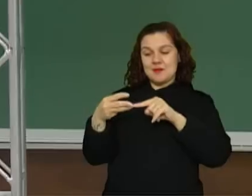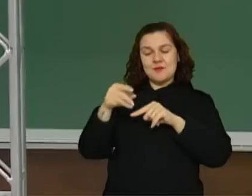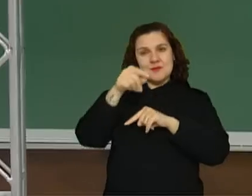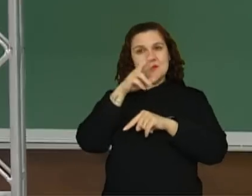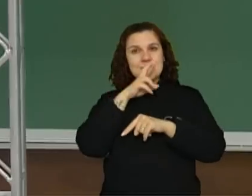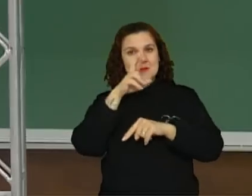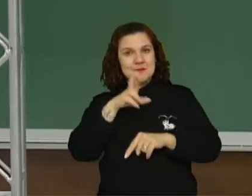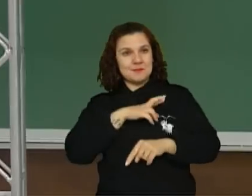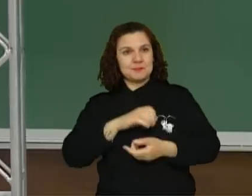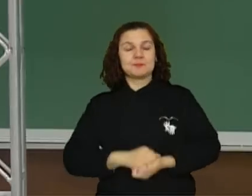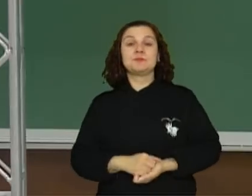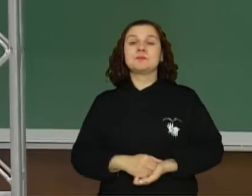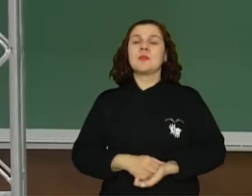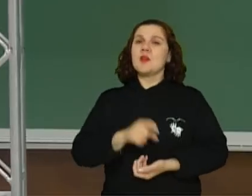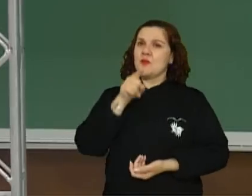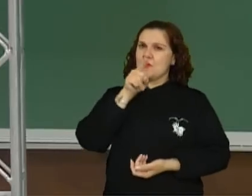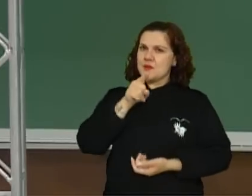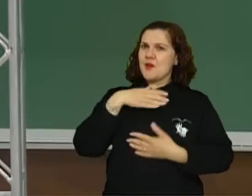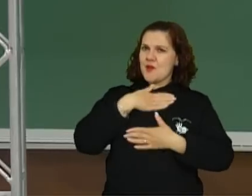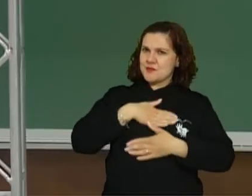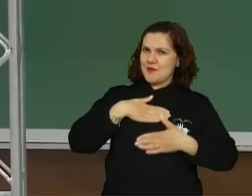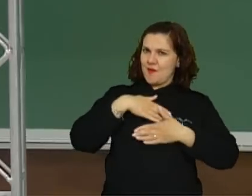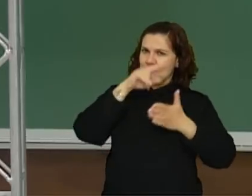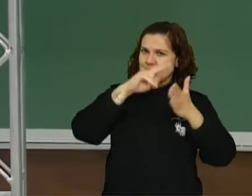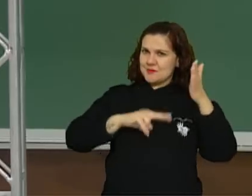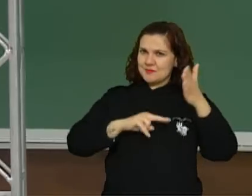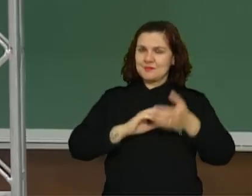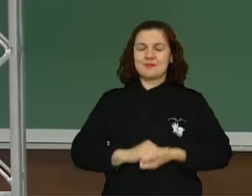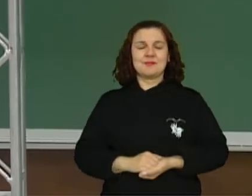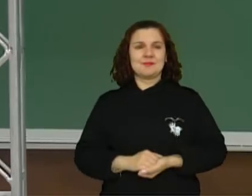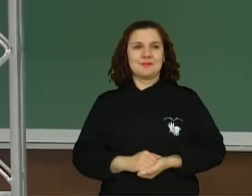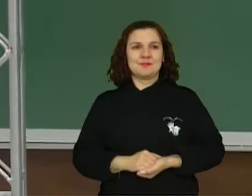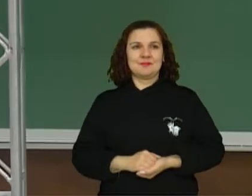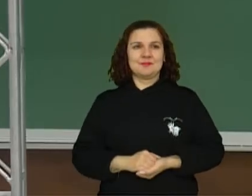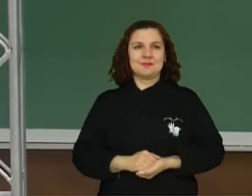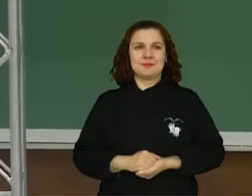e respondesse para mim lá. Você gosta de ler?